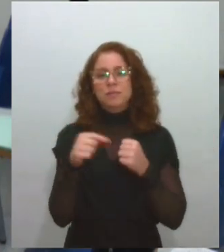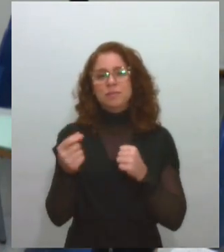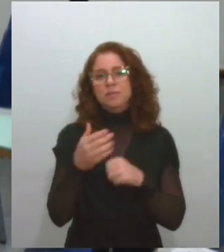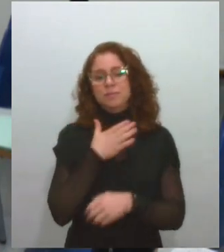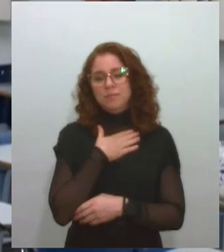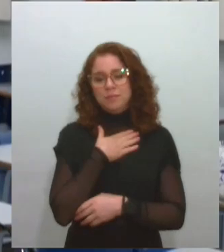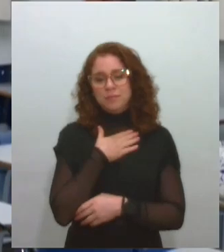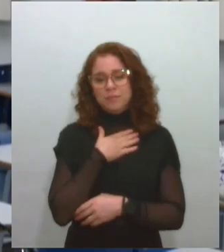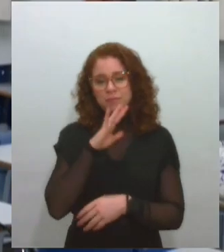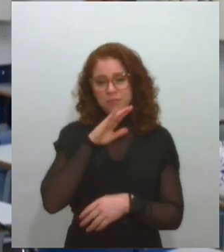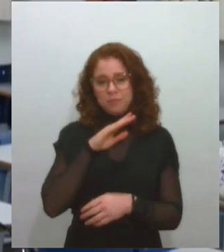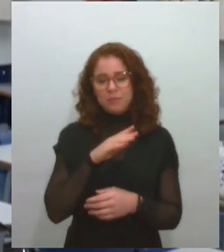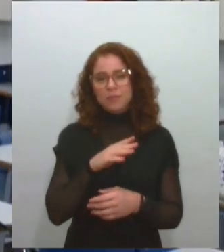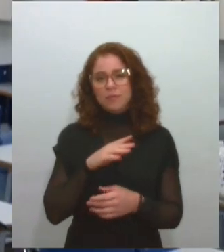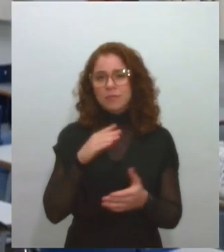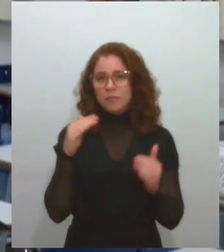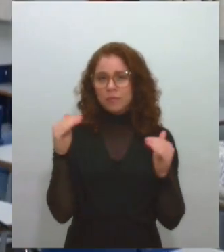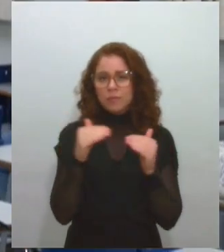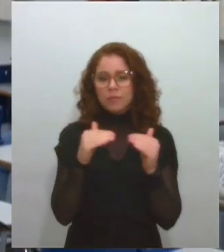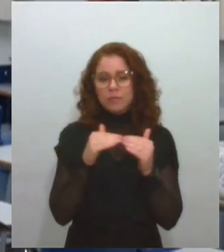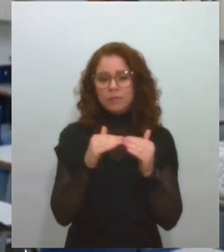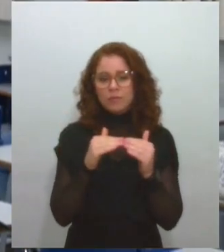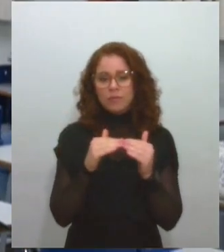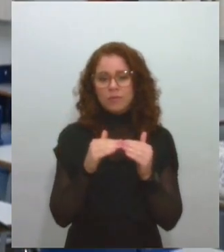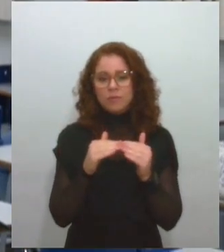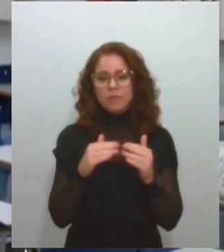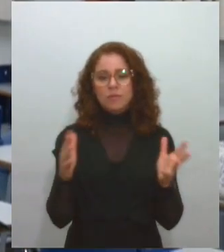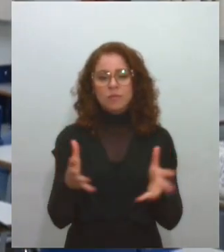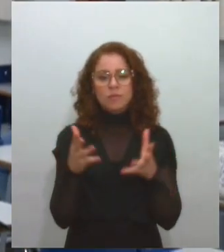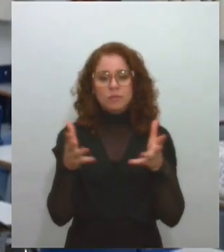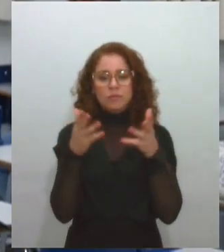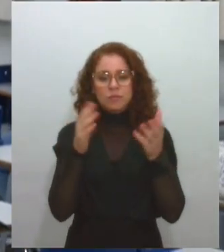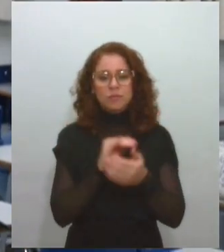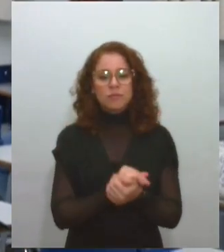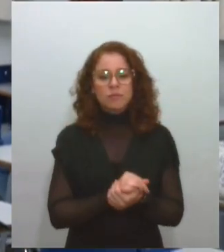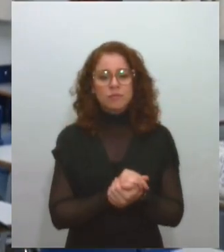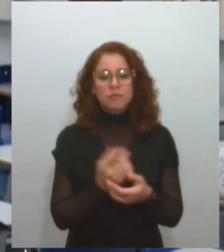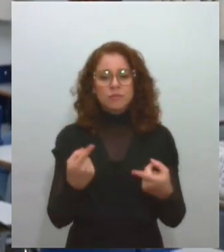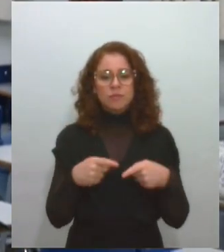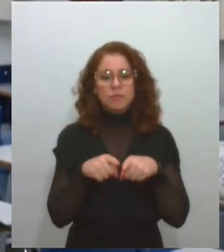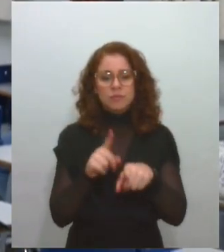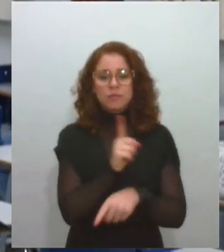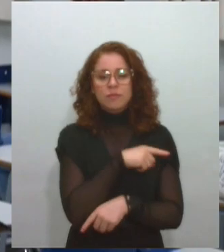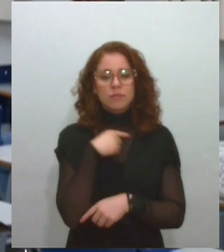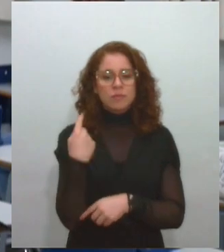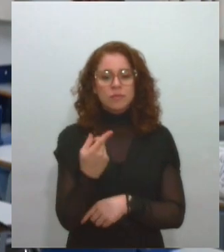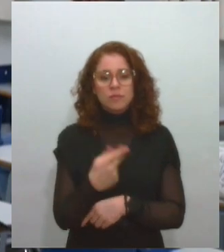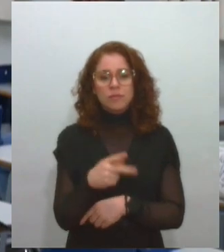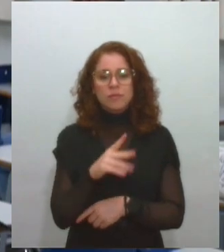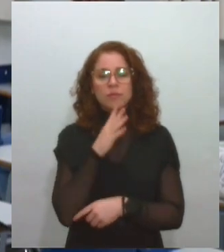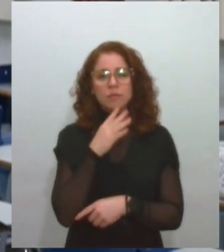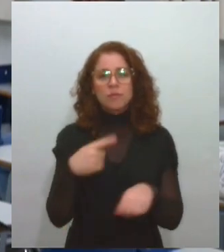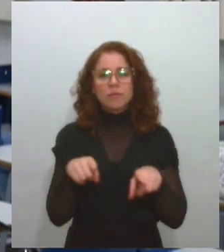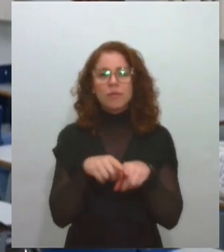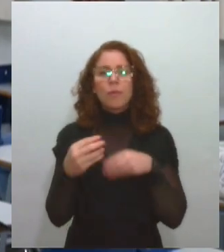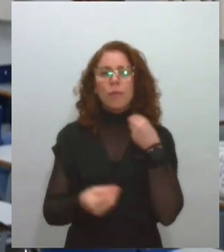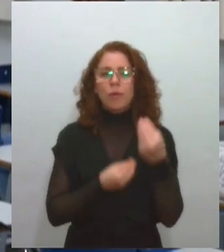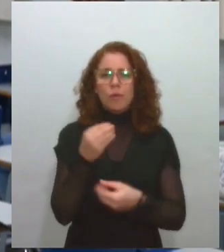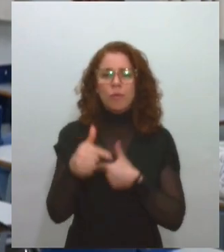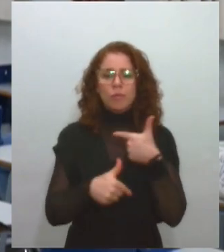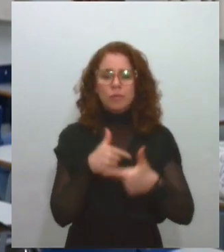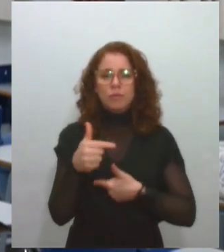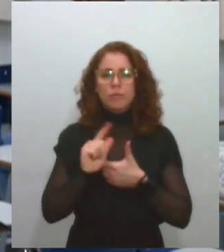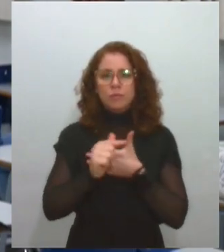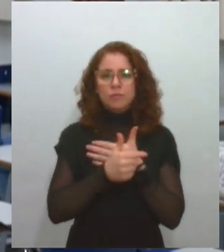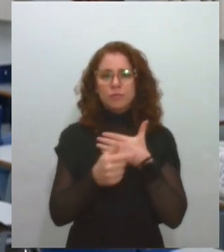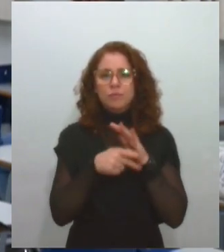muito interessante. Interessante incentivar esse estreitamento de laço para nós aqui da graduação poder conhecer um pouco do trabalho também do Legislativo aqui do